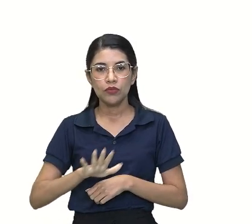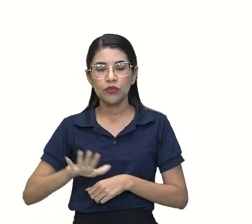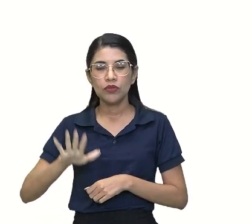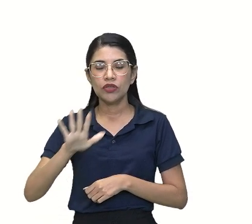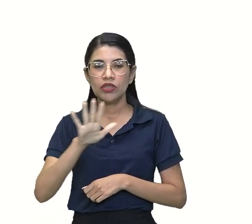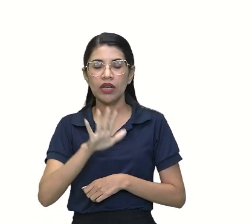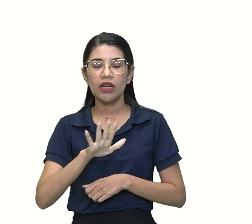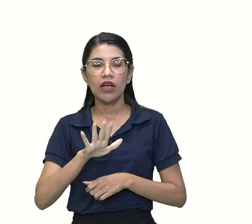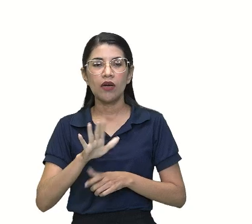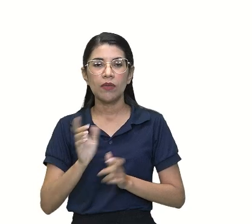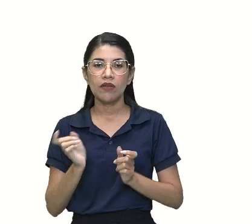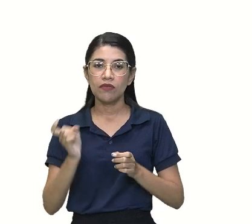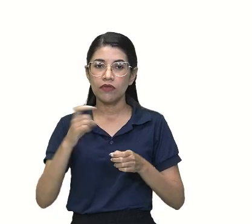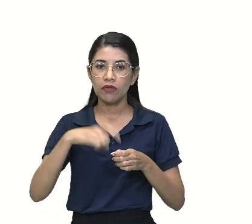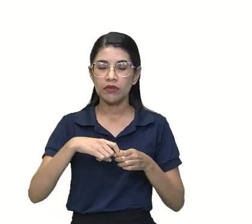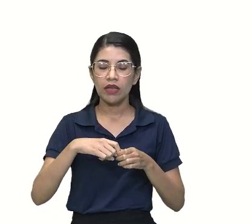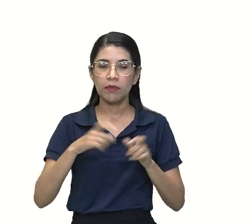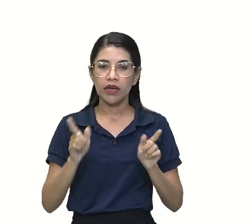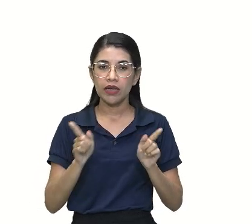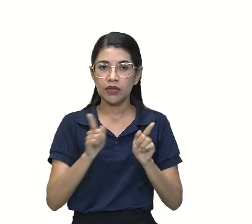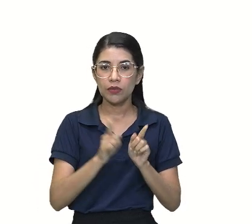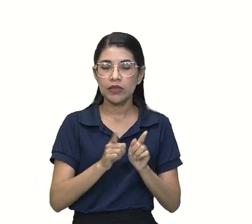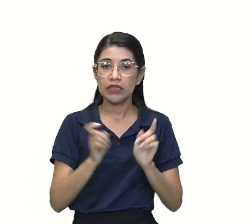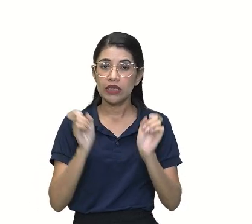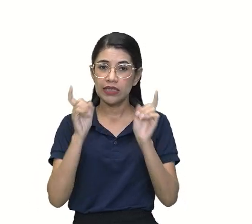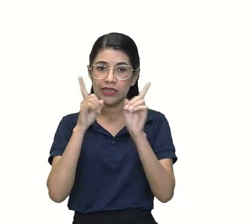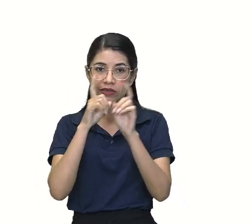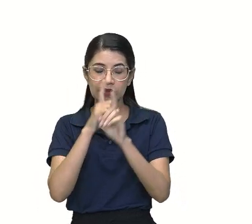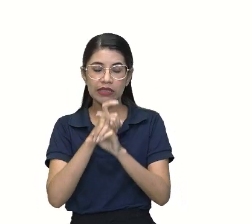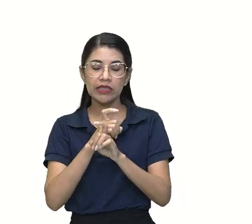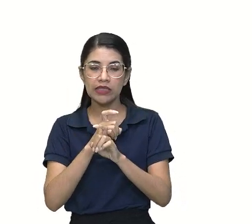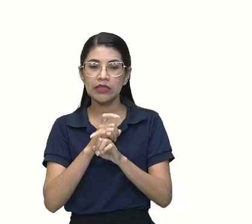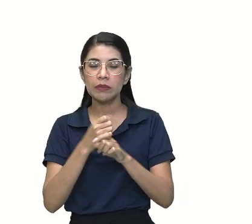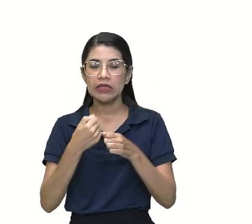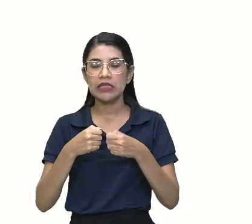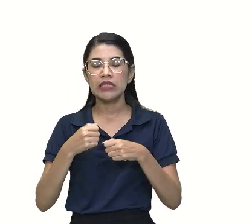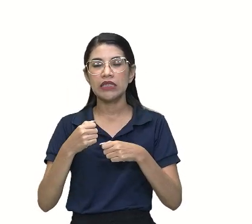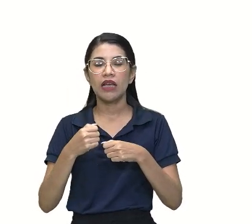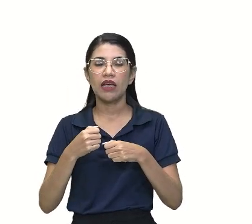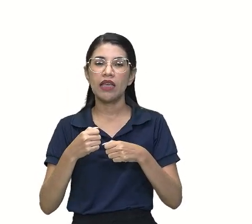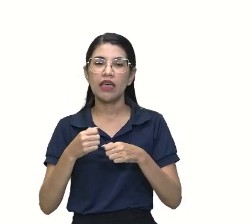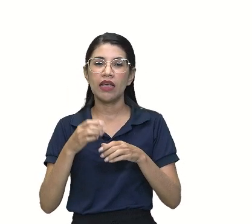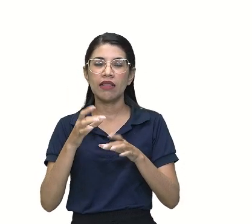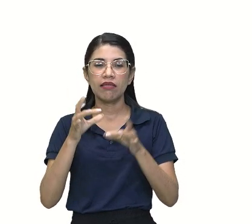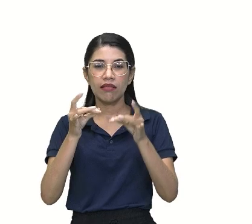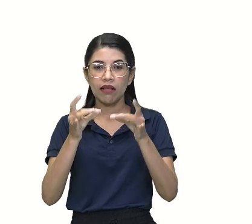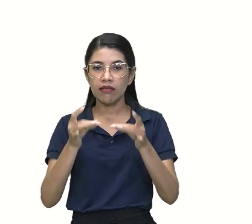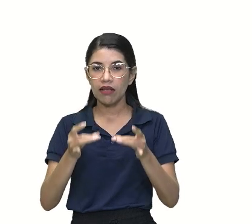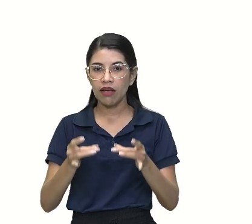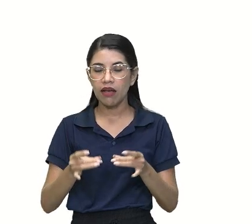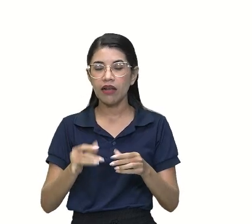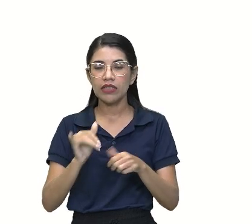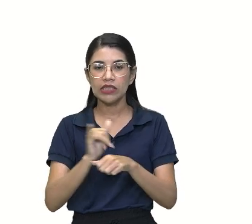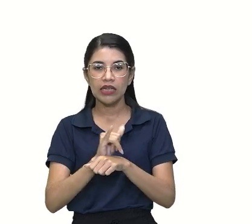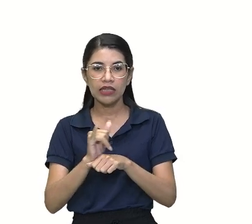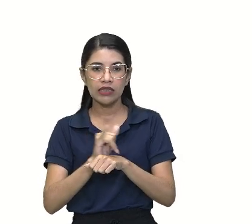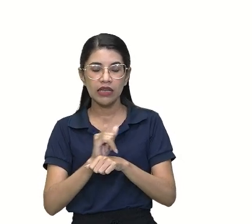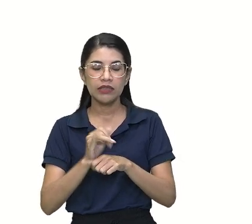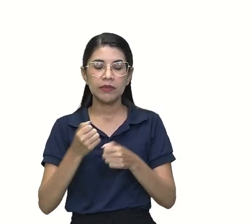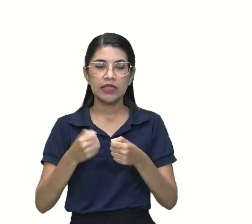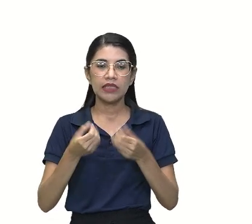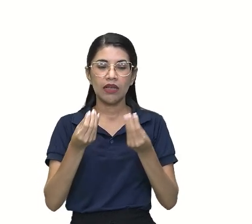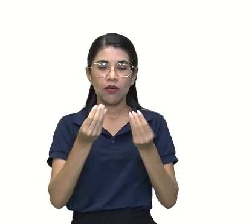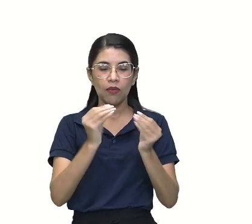para a reduzida já dá um pouco mais de trabalho, né? Porque a gente precisa fazer esse mecanismo aí de completar os quadrados,